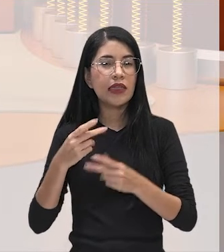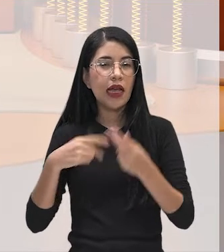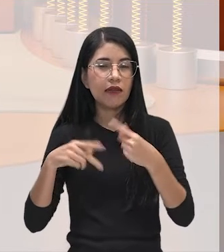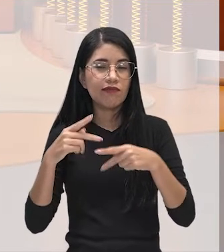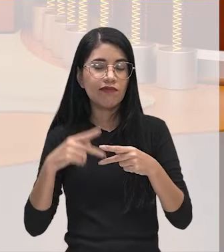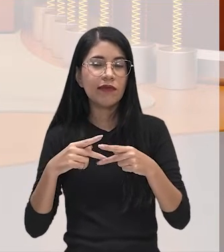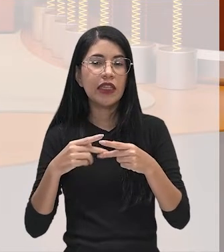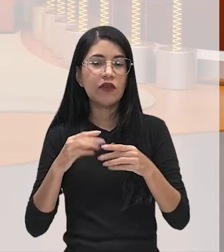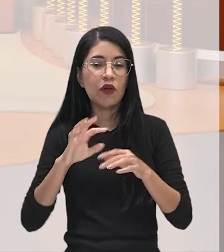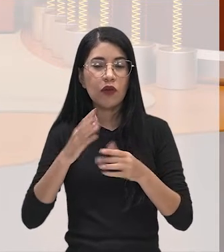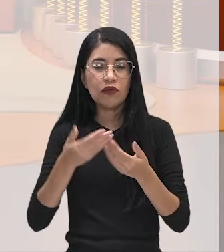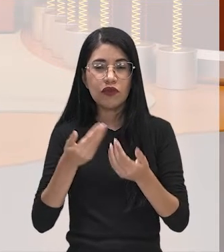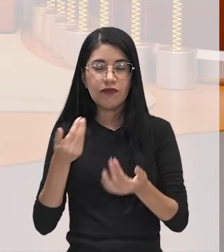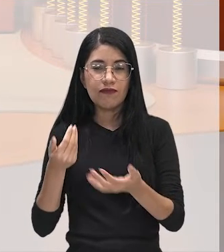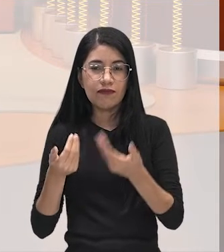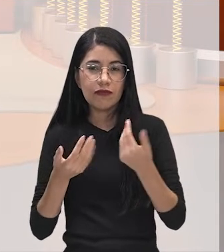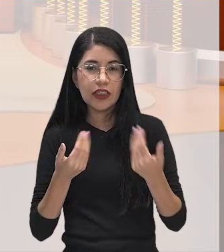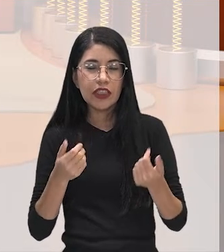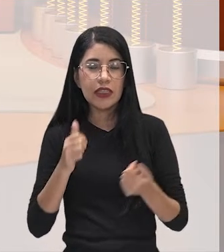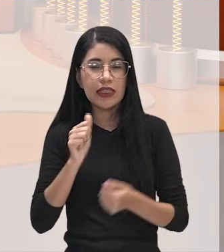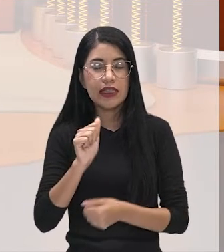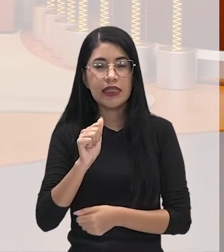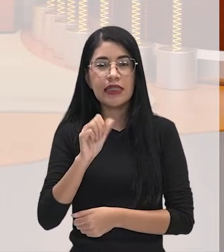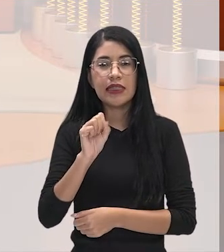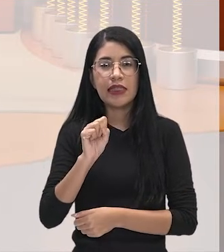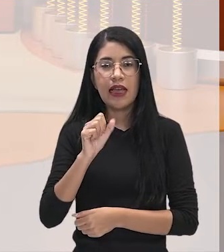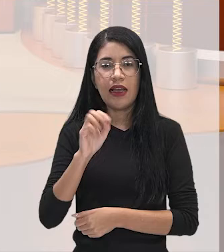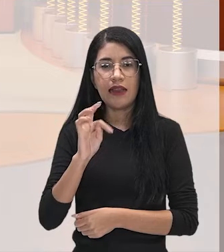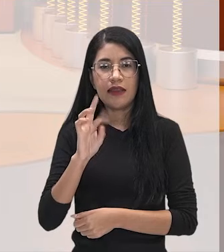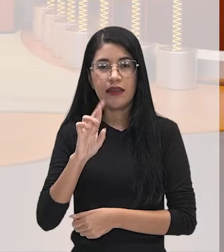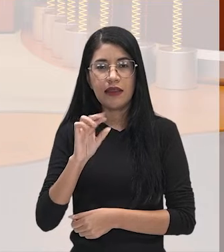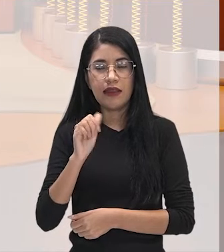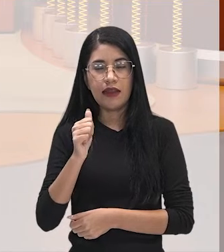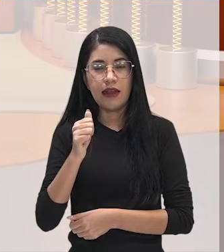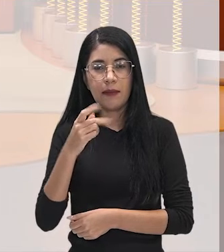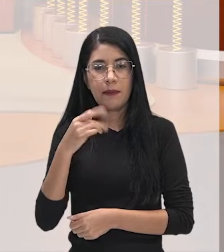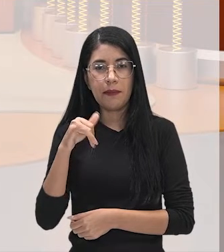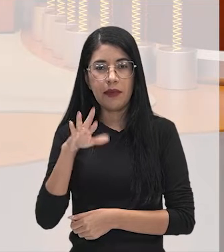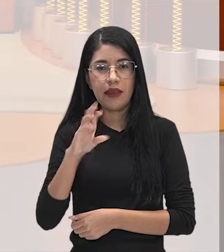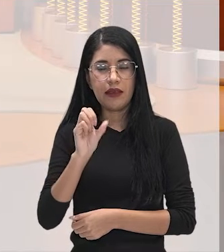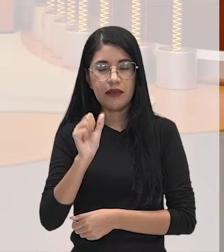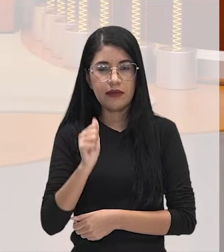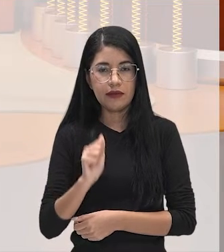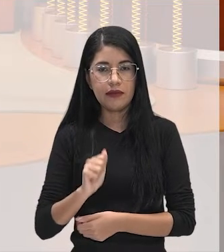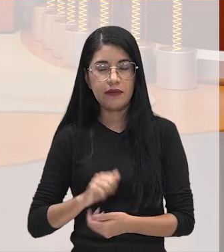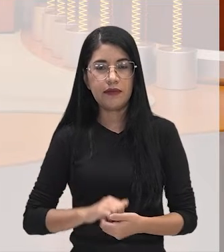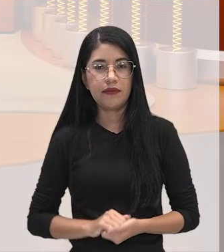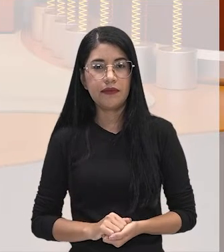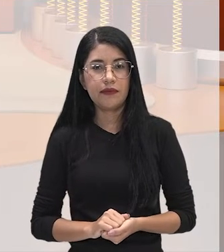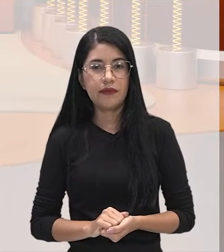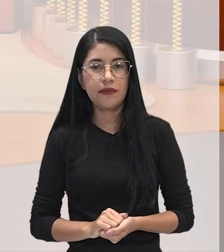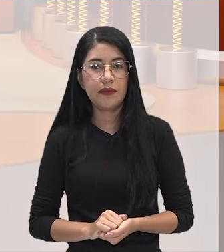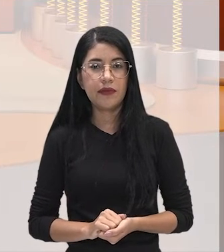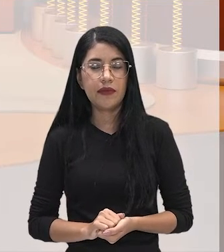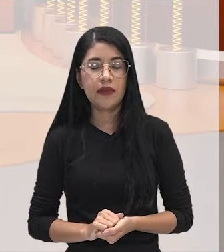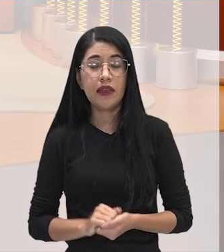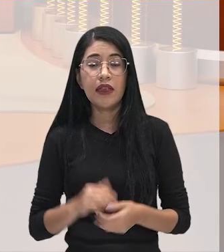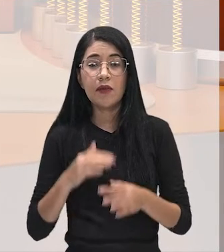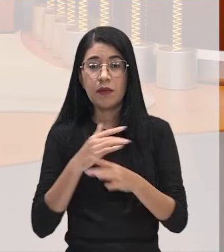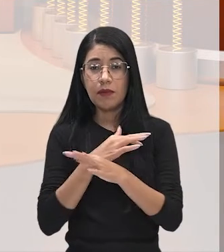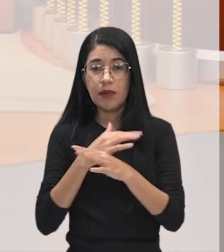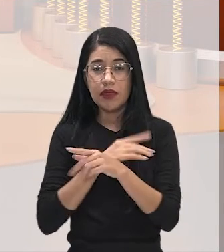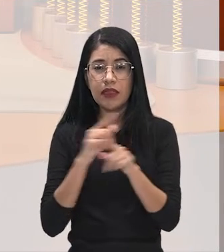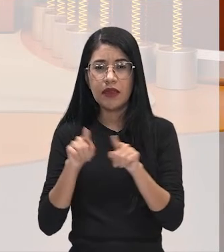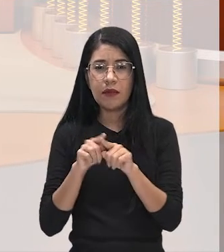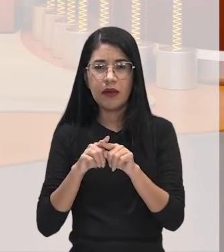foram divididos em satrapias, tá? Olha, acompanha ali comigo uma cidade também muito linda